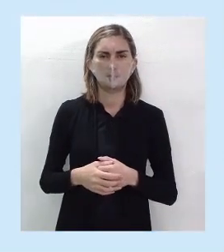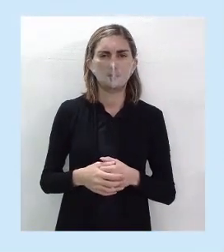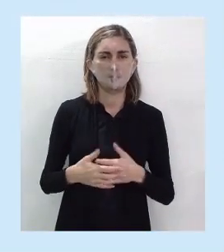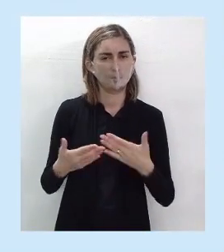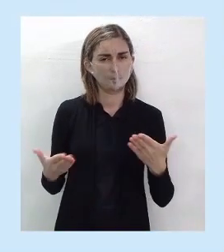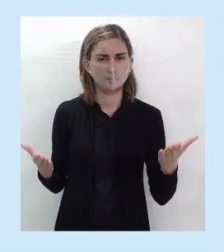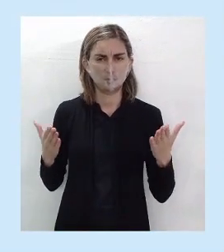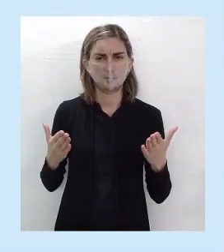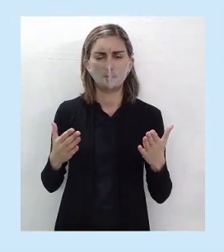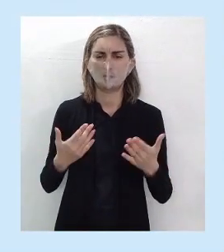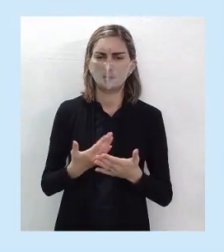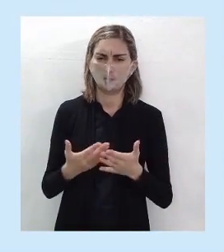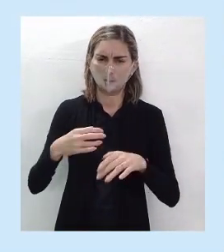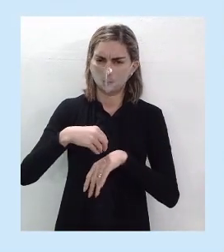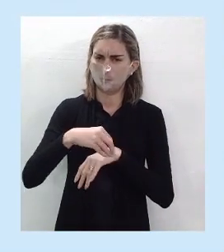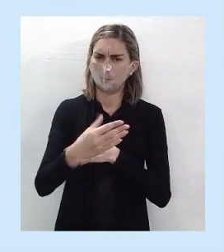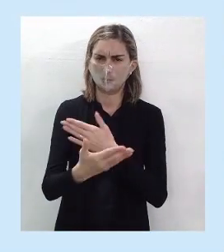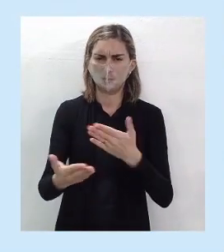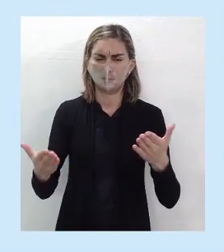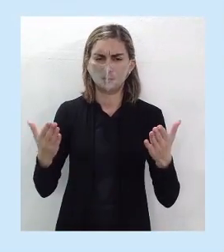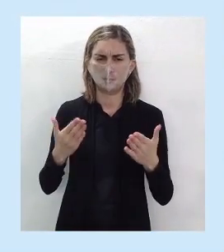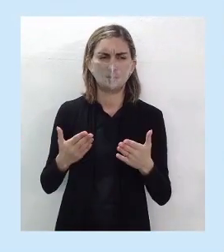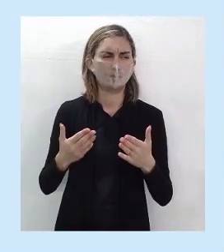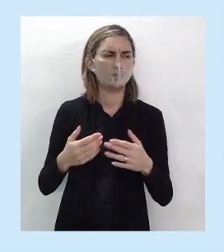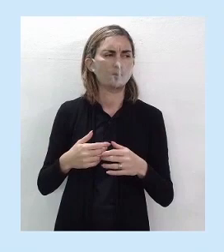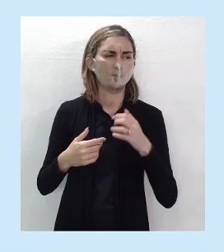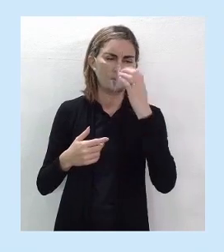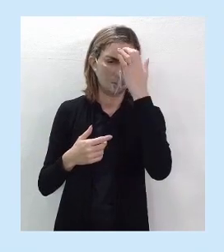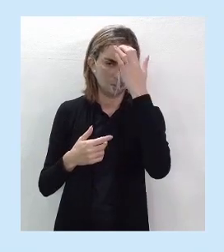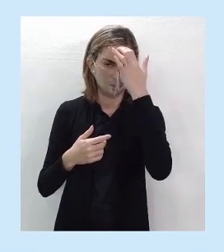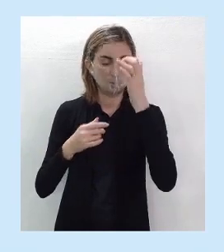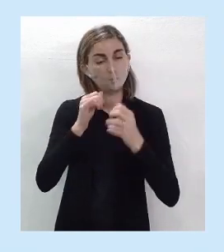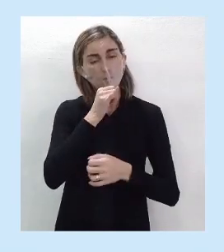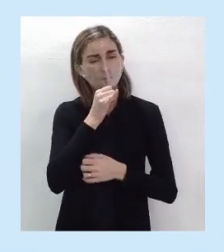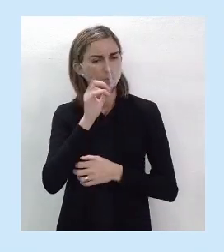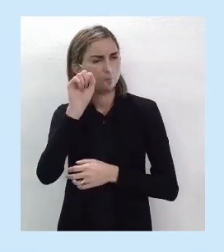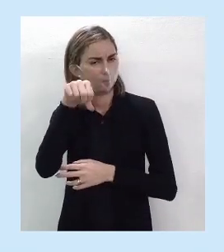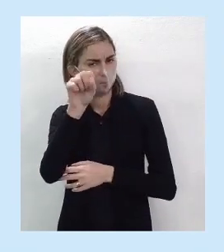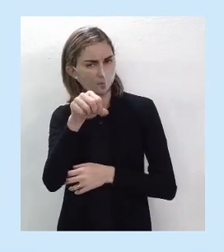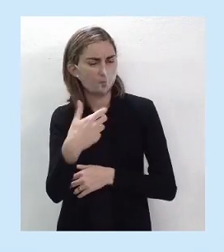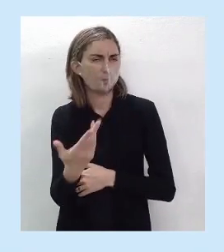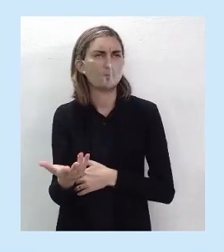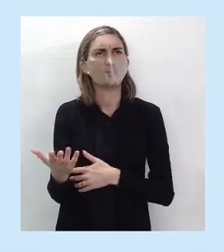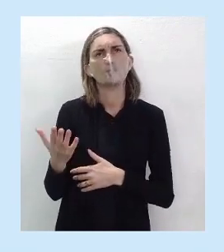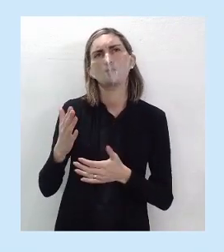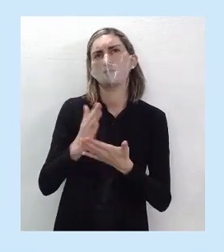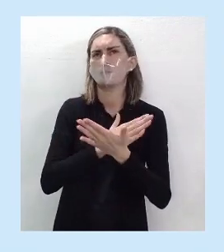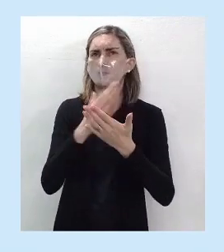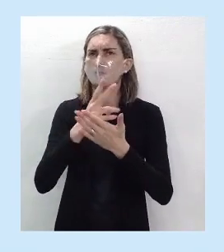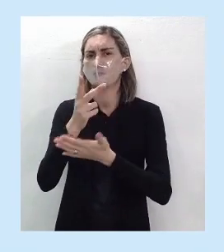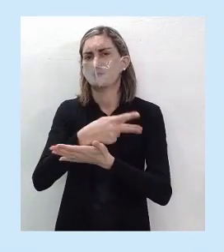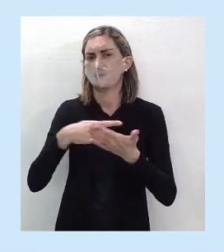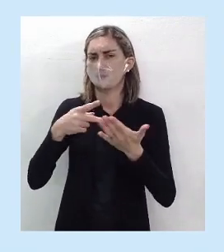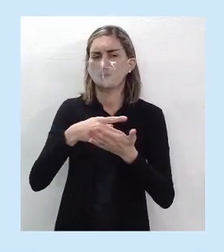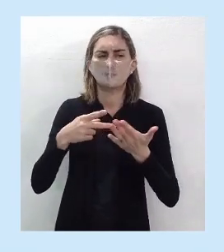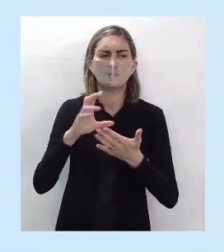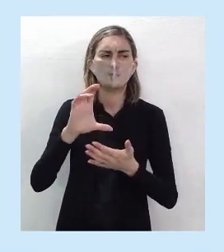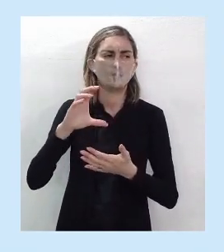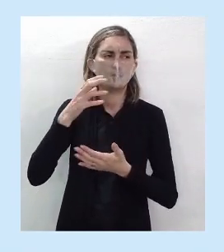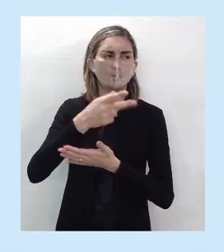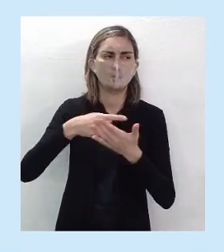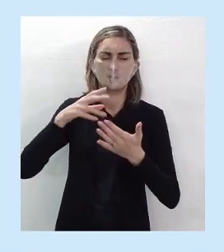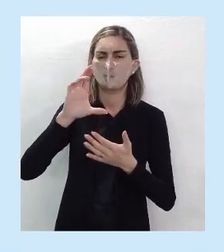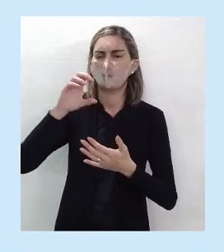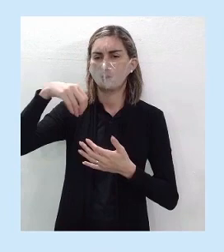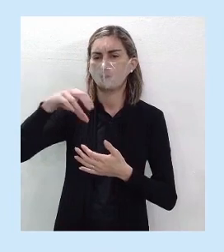Pois é. E aí eu trouxe para vocês aqui, não é? Um exemplo, sim, de algumas poesias concretas